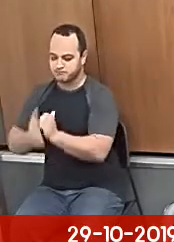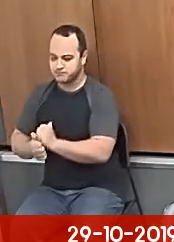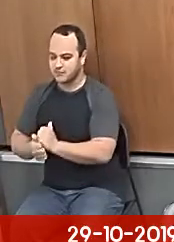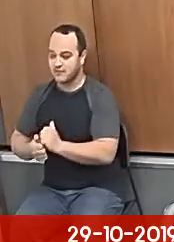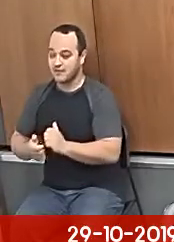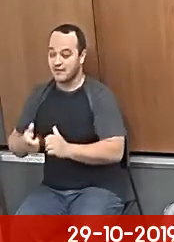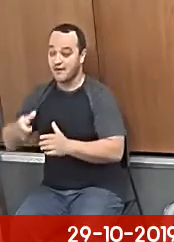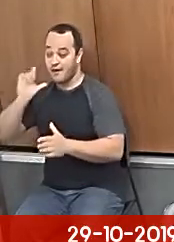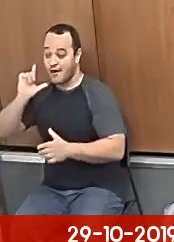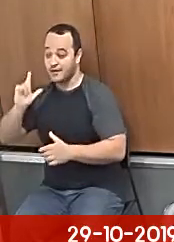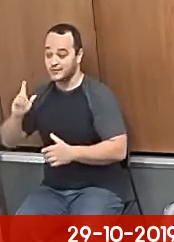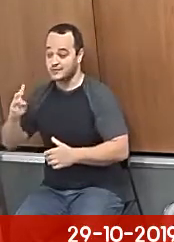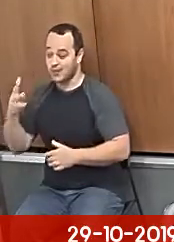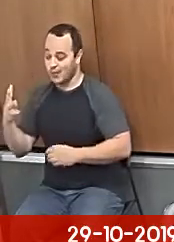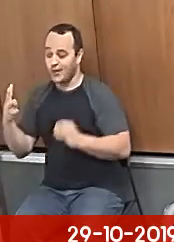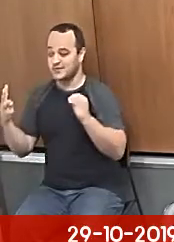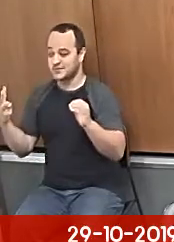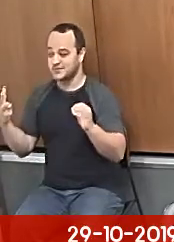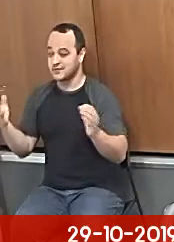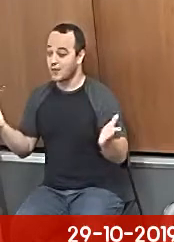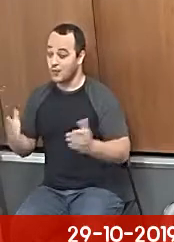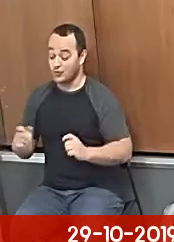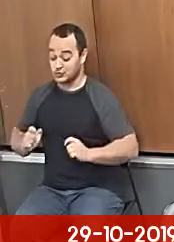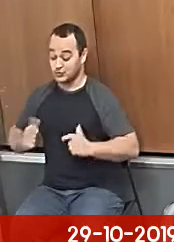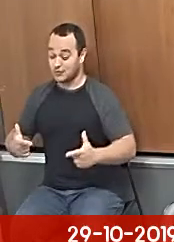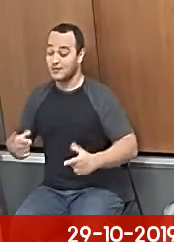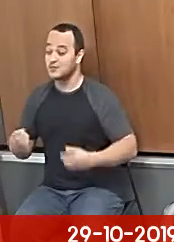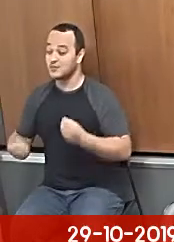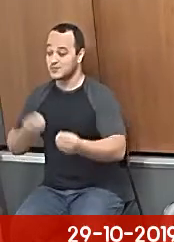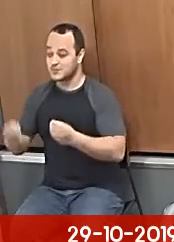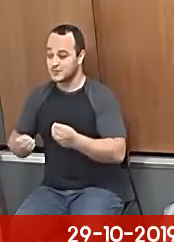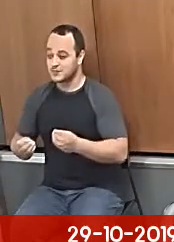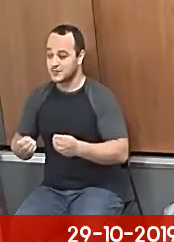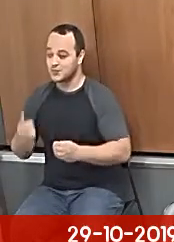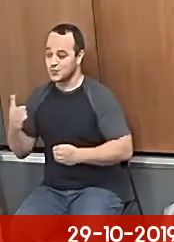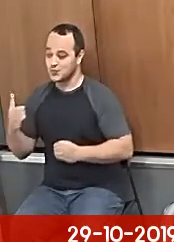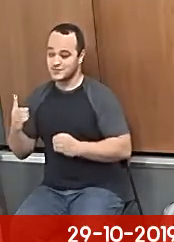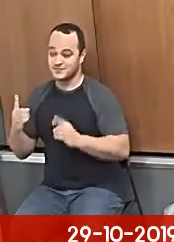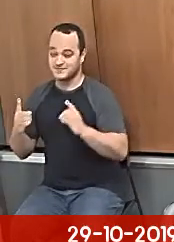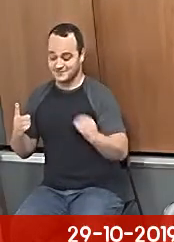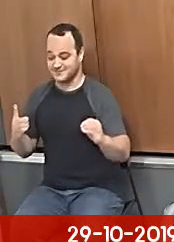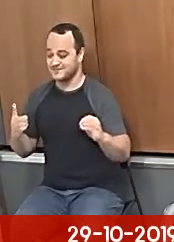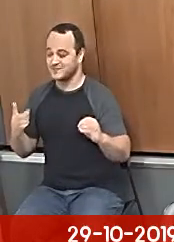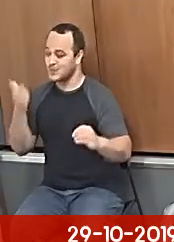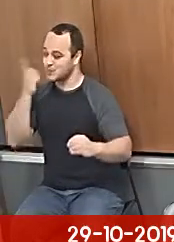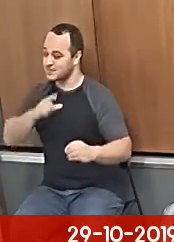Hoje a gente empata e com sorte ganha de 1-0. Olha o gol no último minuto.